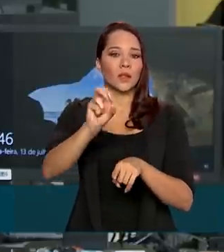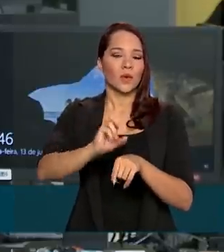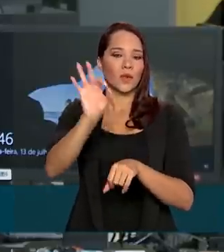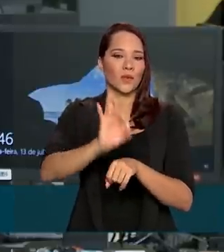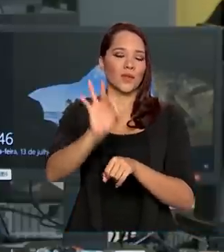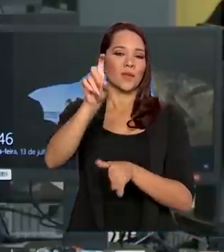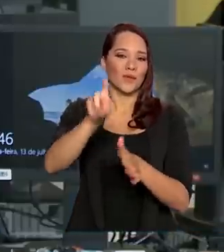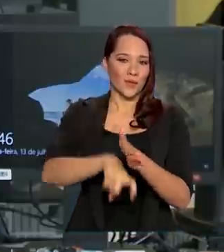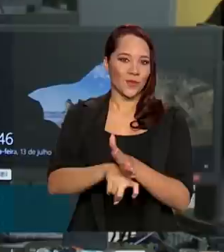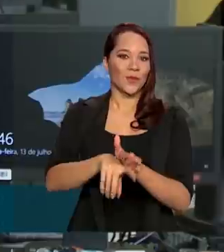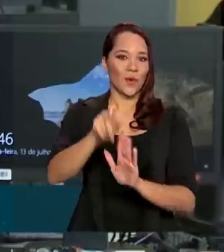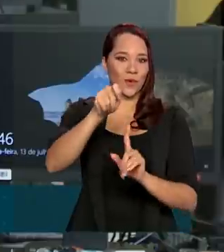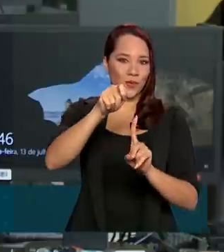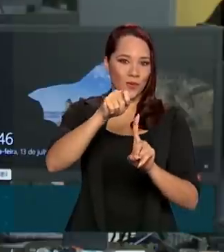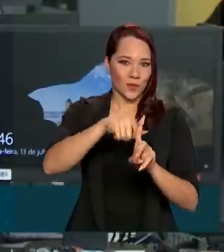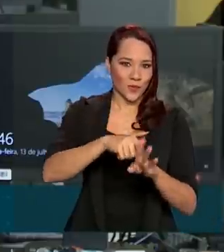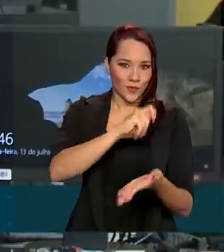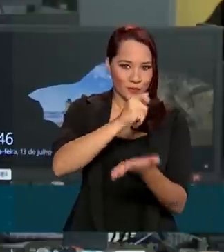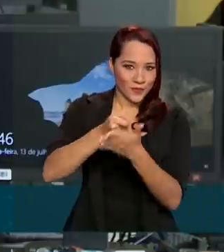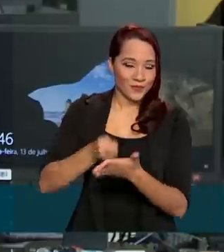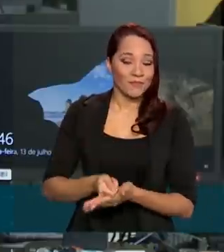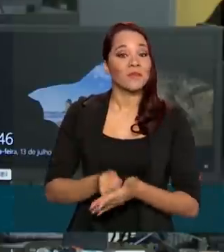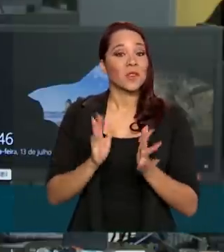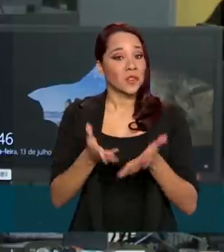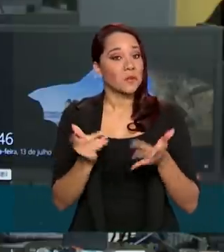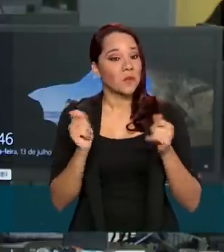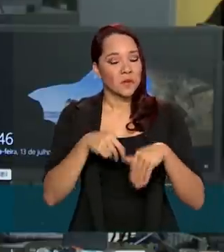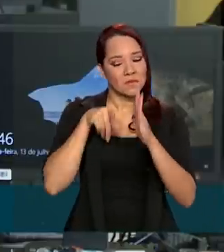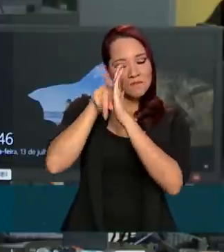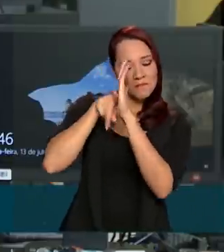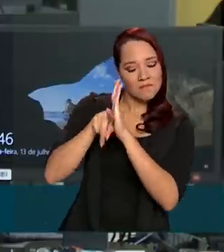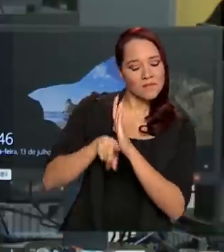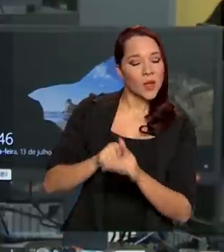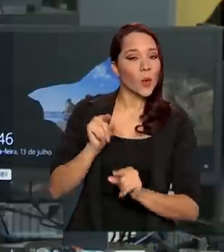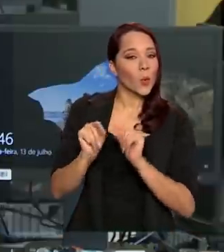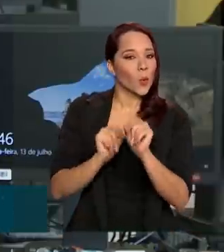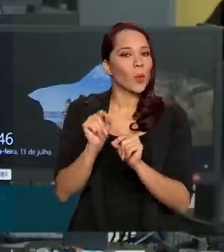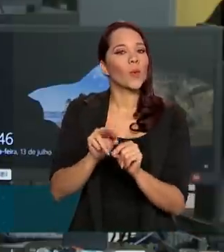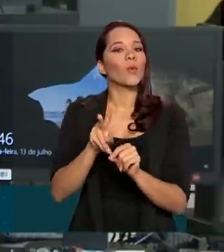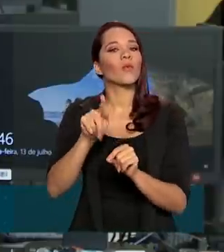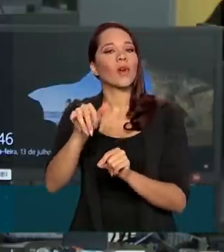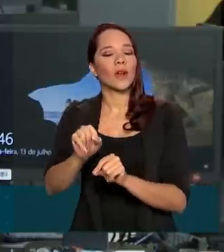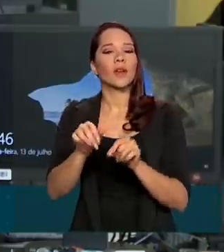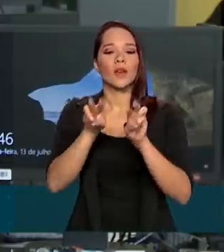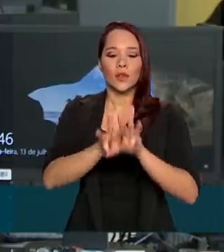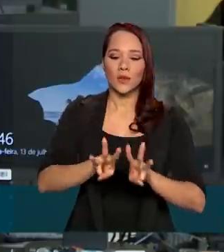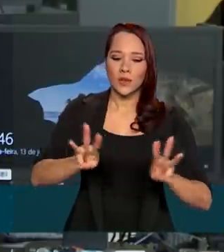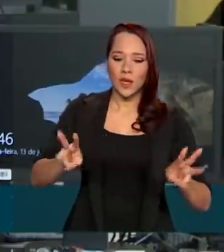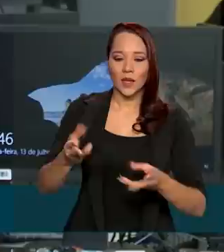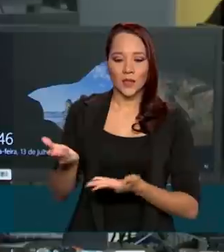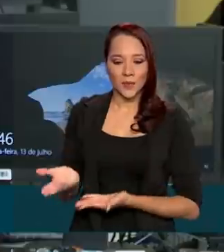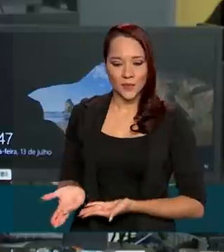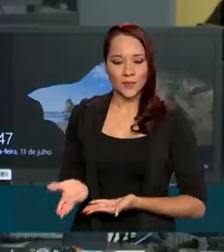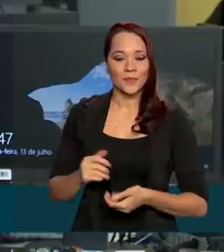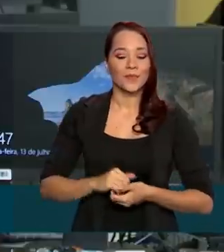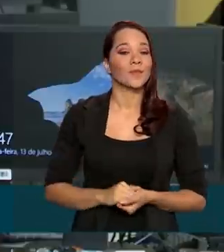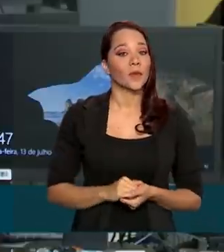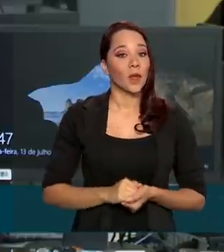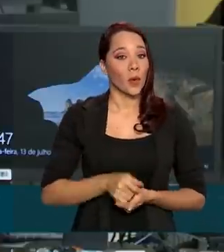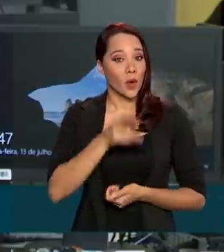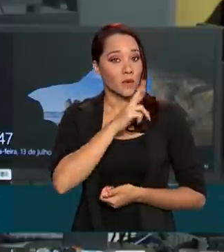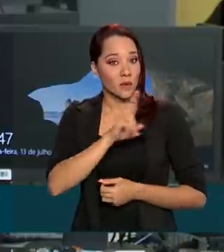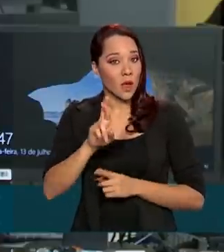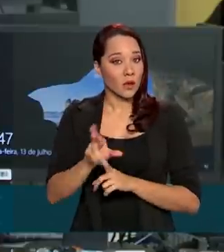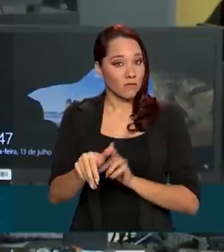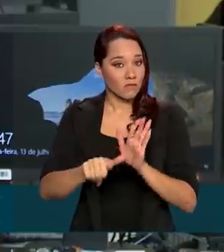50% de desconto na mensalidade. Já é possível pesquisar o que está sendo oferecido no site do ProUni. O resultado da primeira